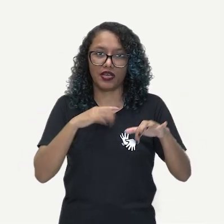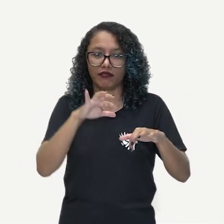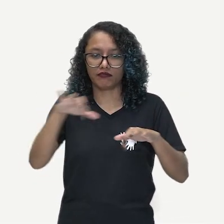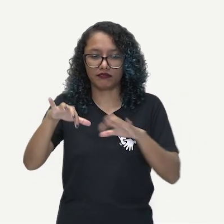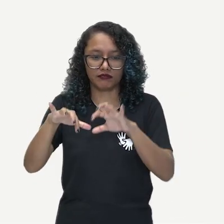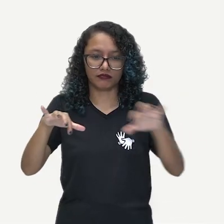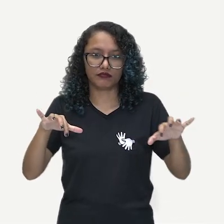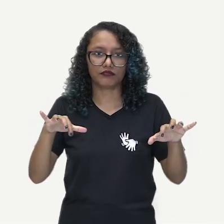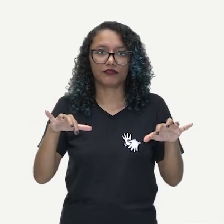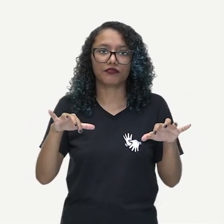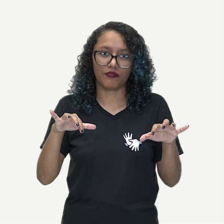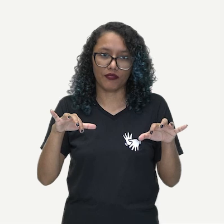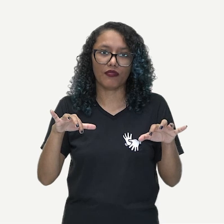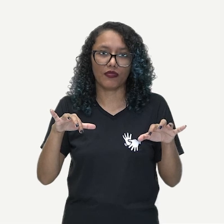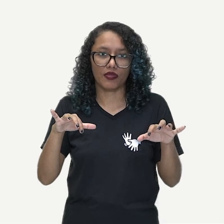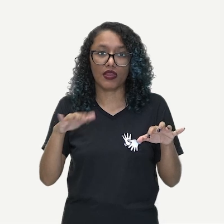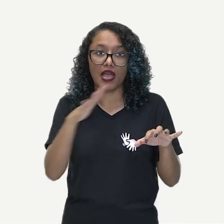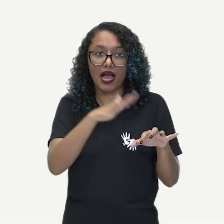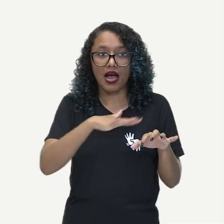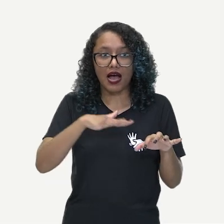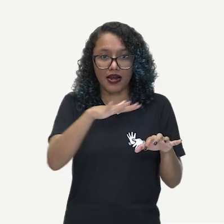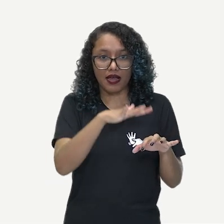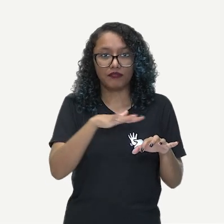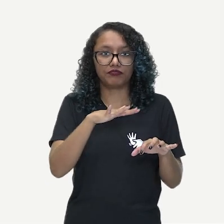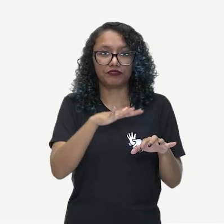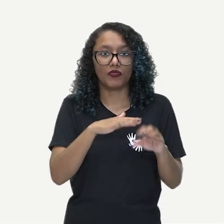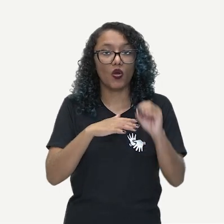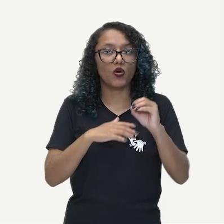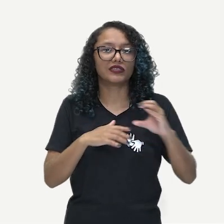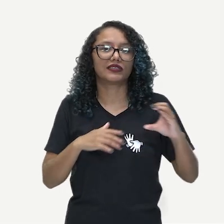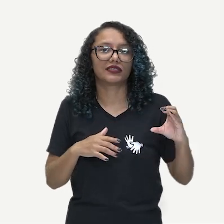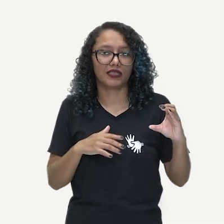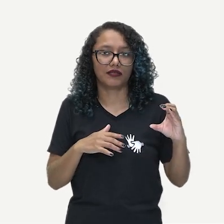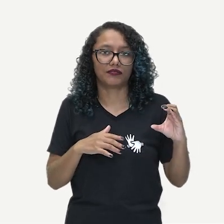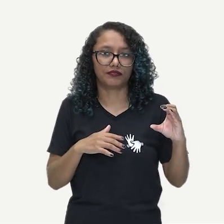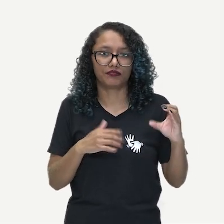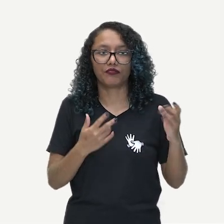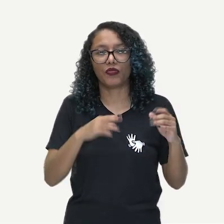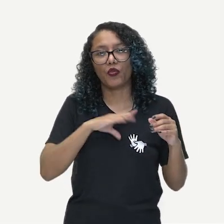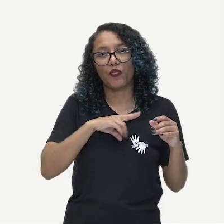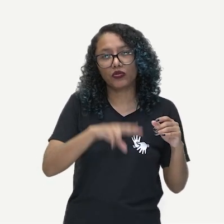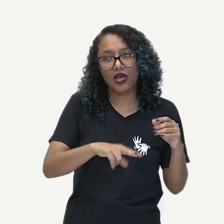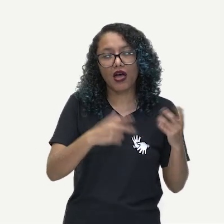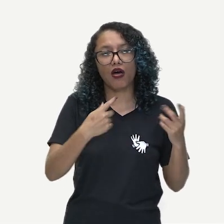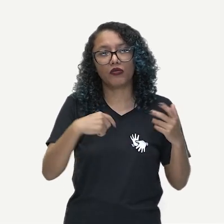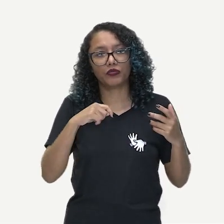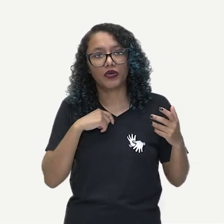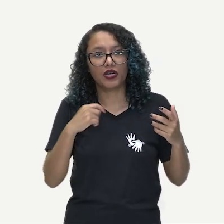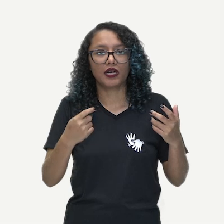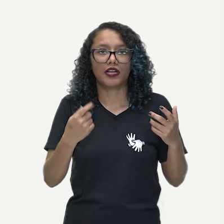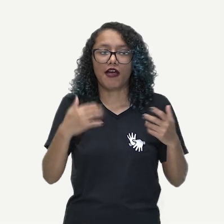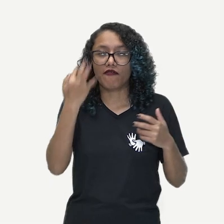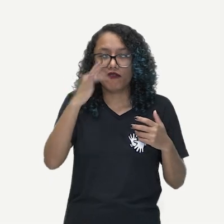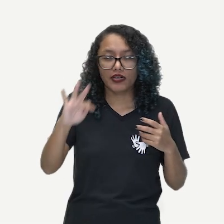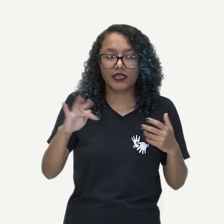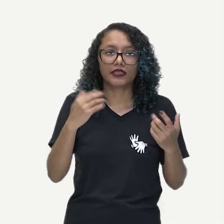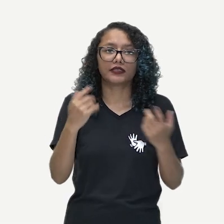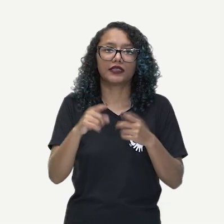partes, aonde a parte ocidental, Portugal, Espanha,